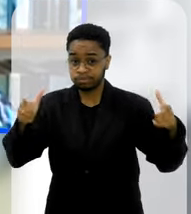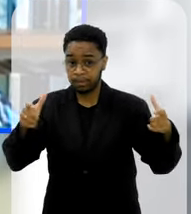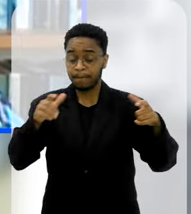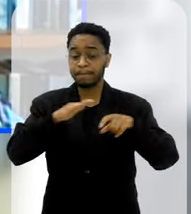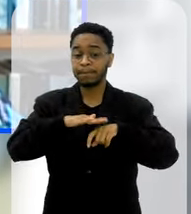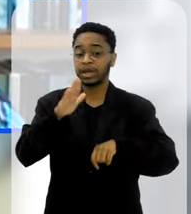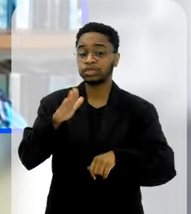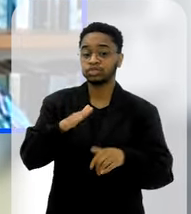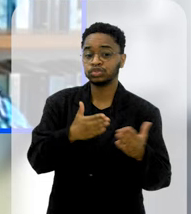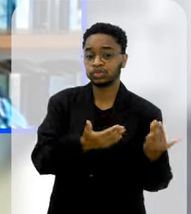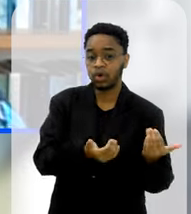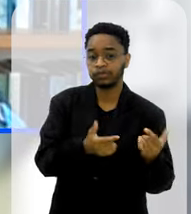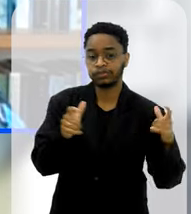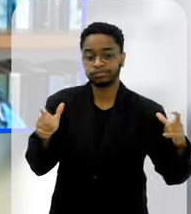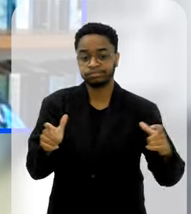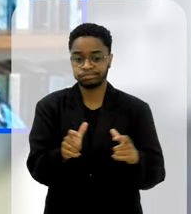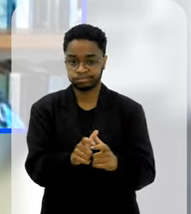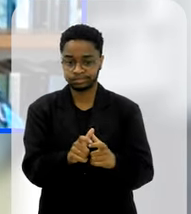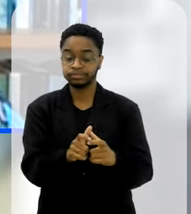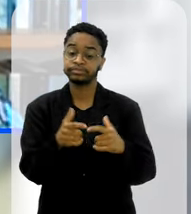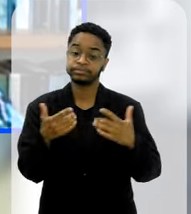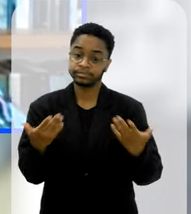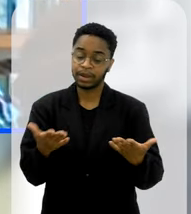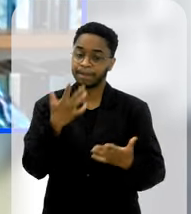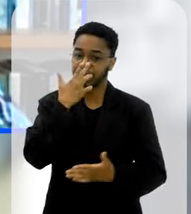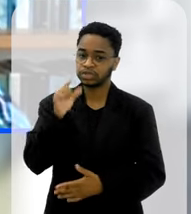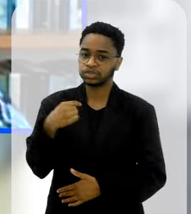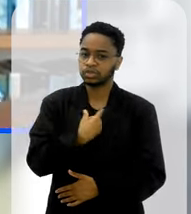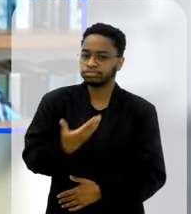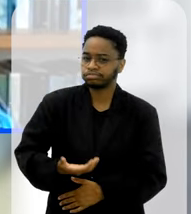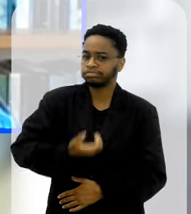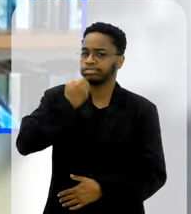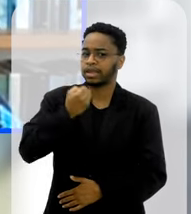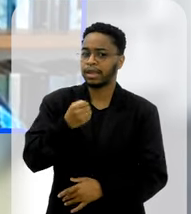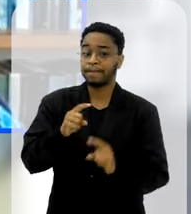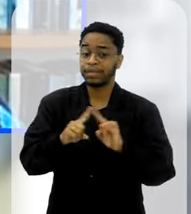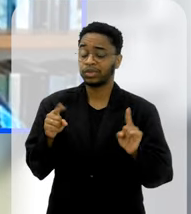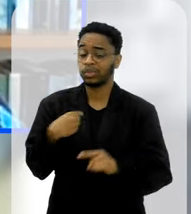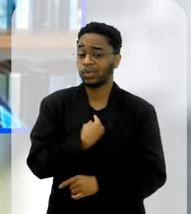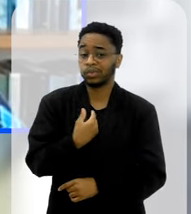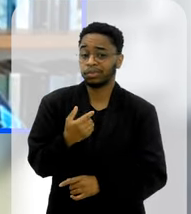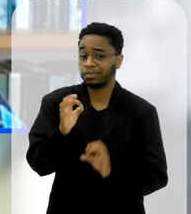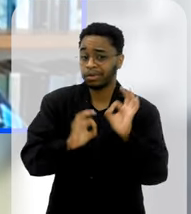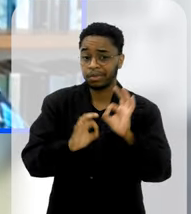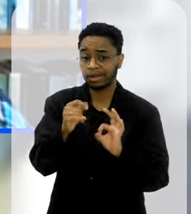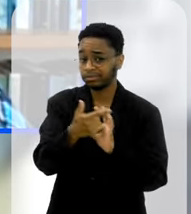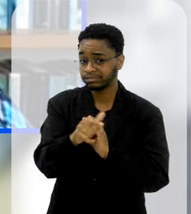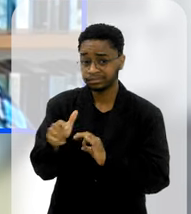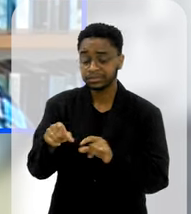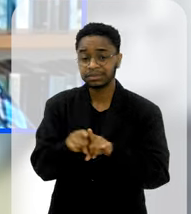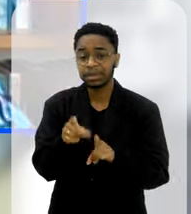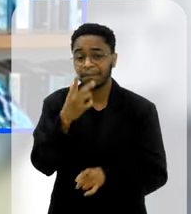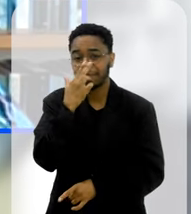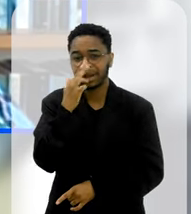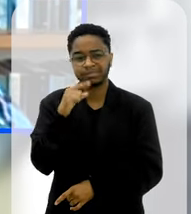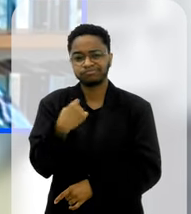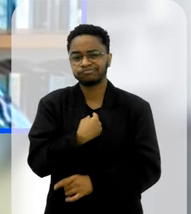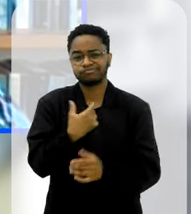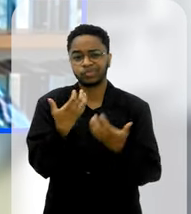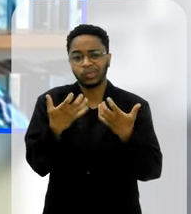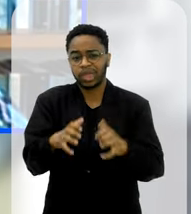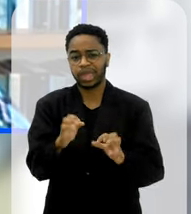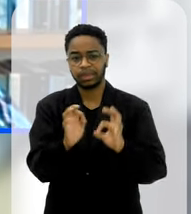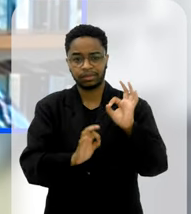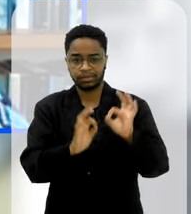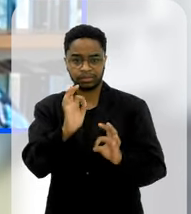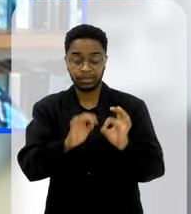surpreendidos com um dado que nós já sabíamos há muito tempo. Infelizmente, não estamos preparados e parece que não